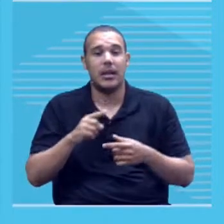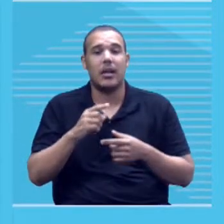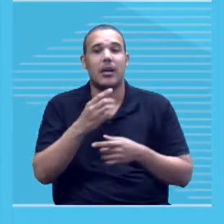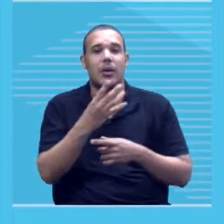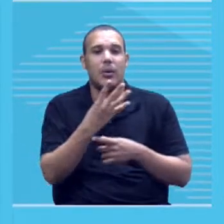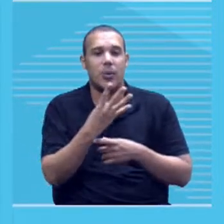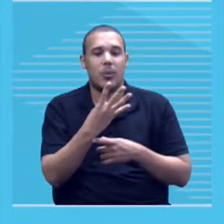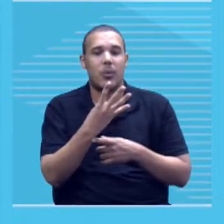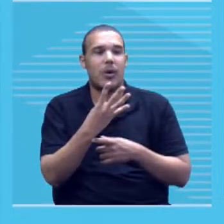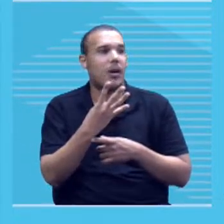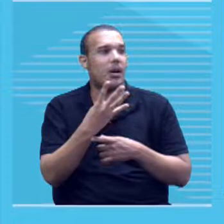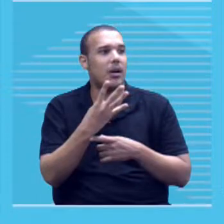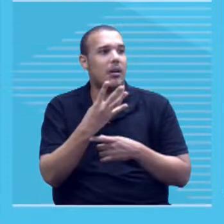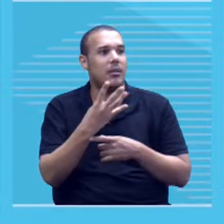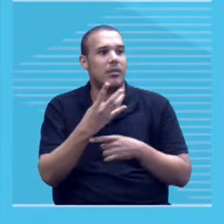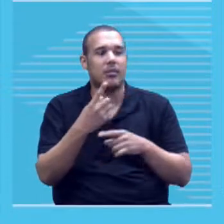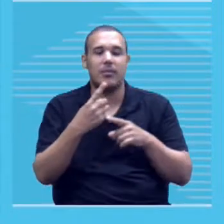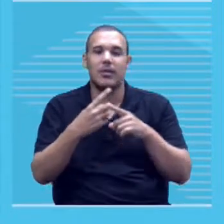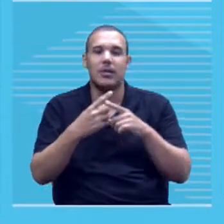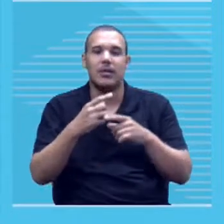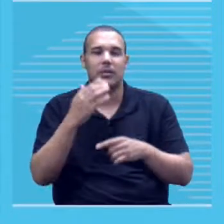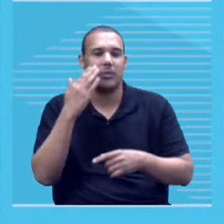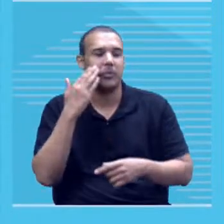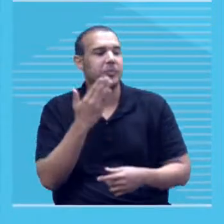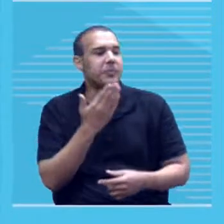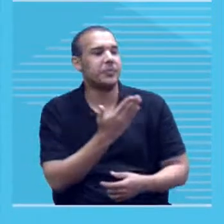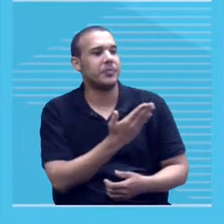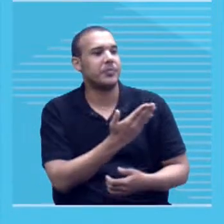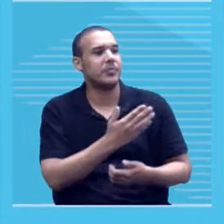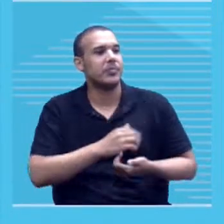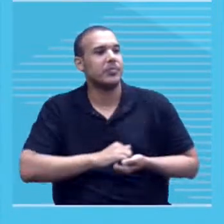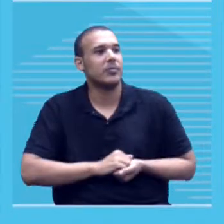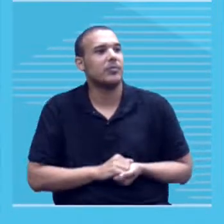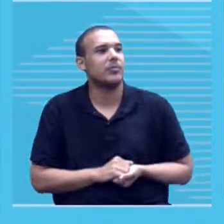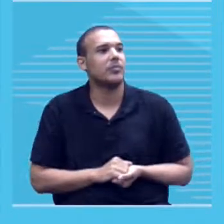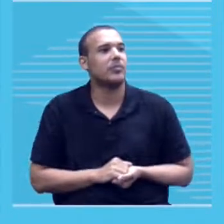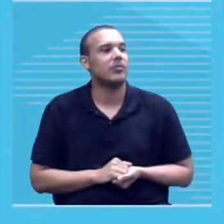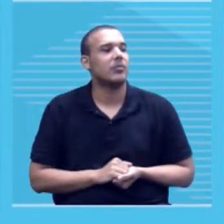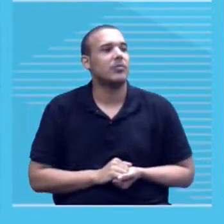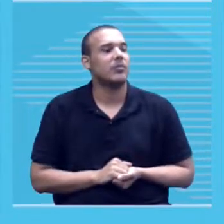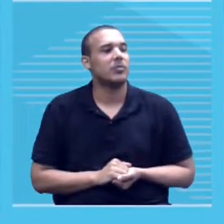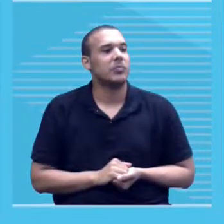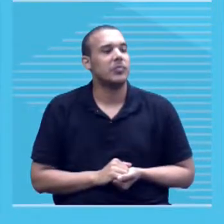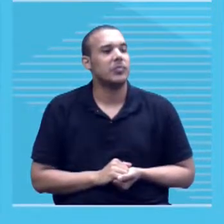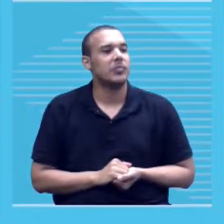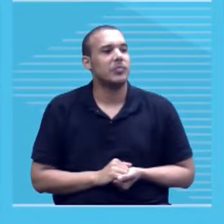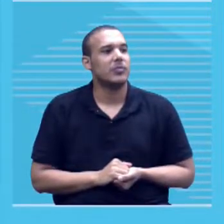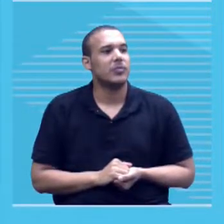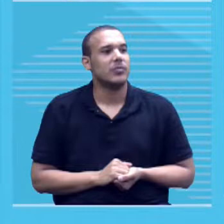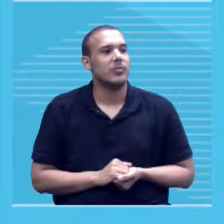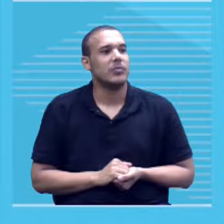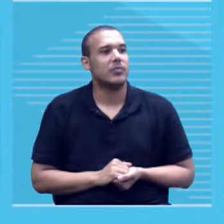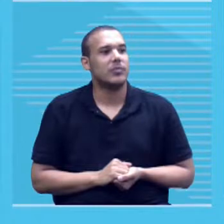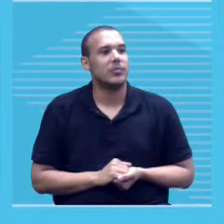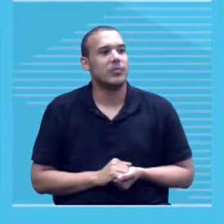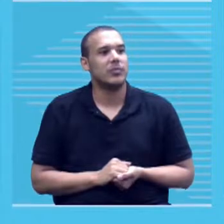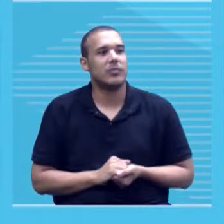4 vezes 1,6 vezes o valor de 30, que daria um total de